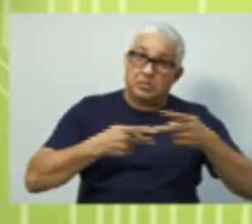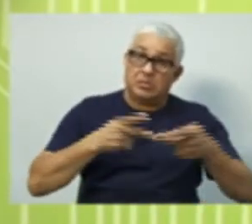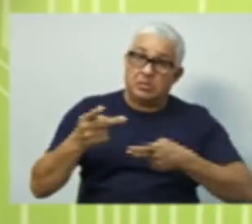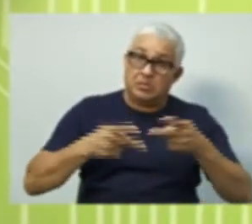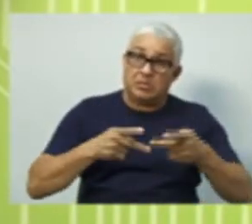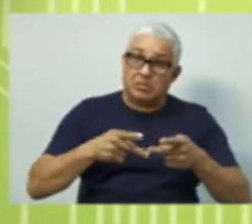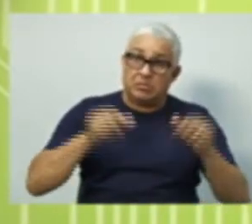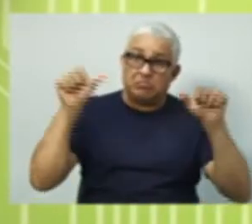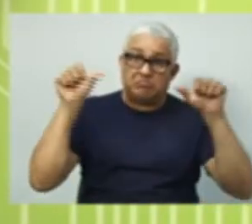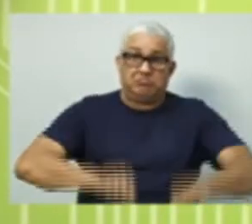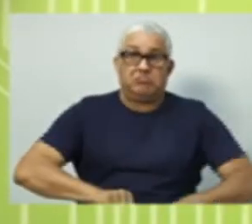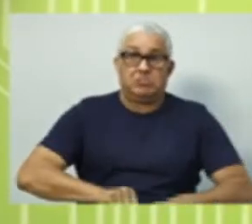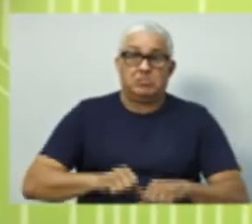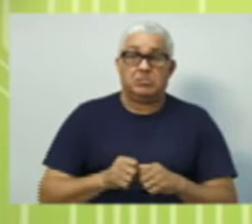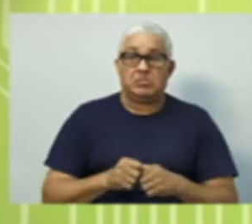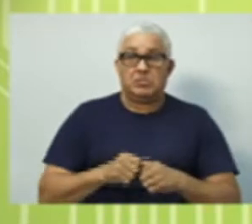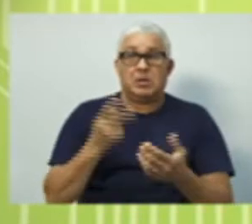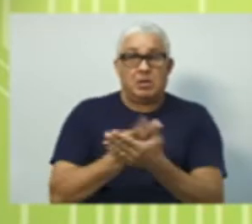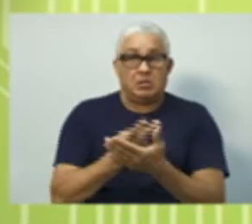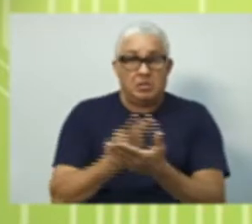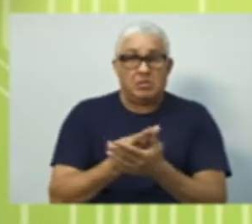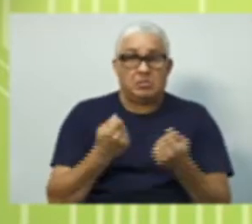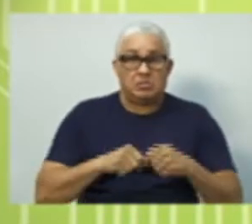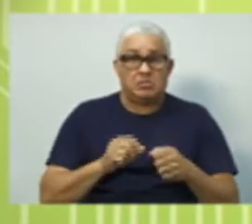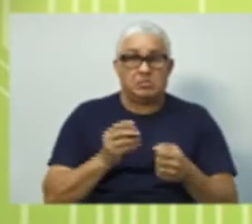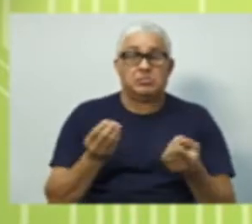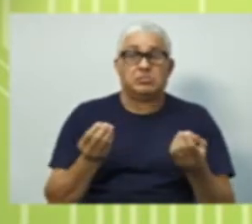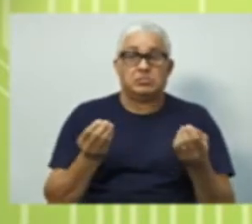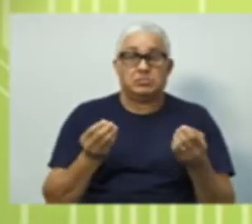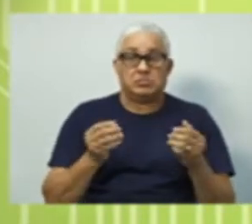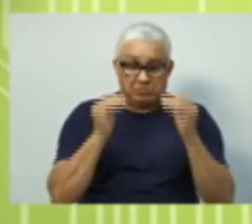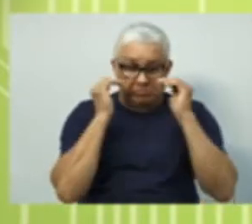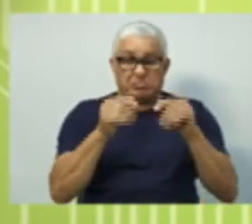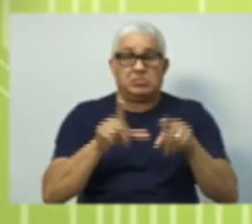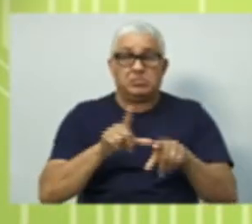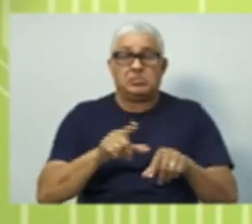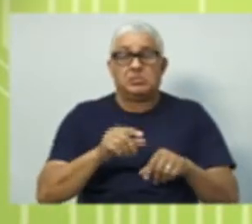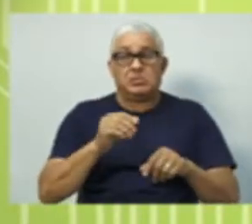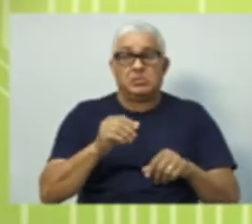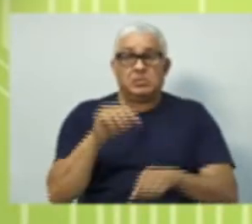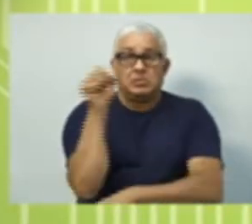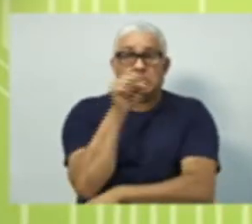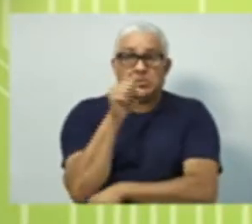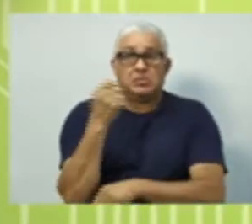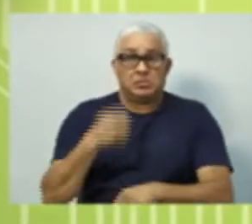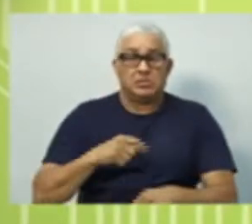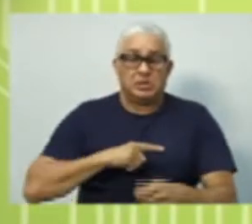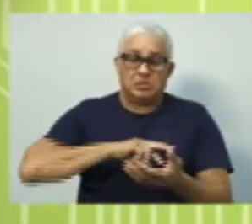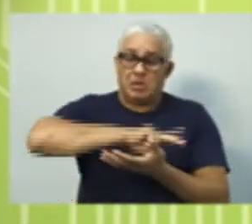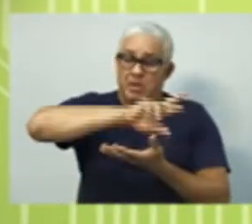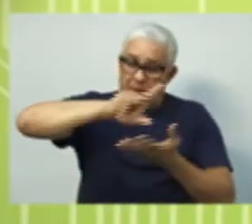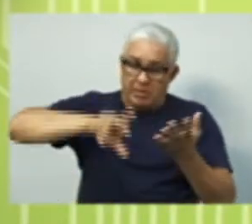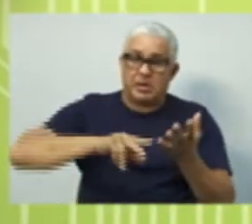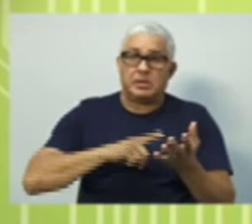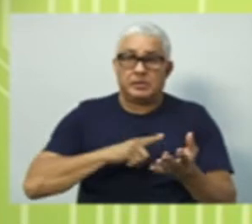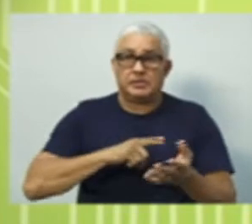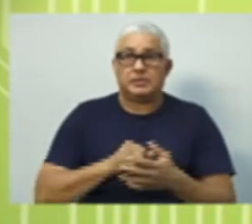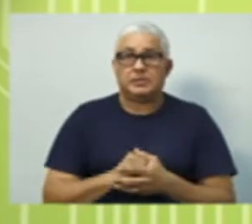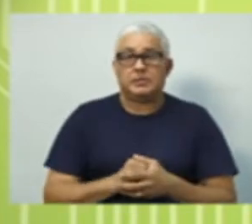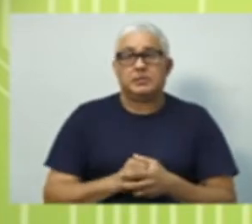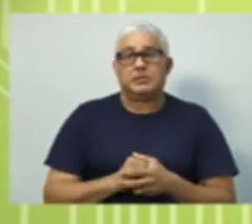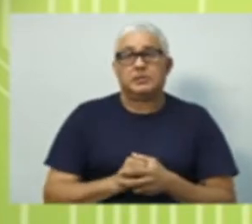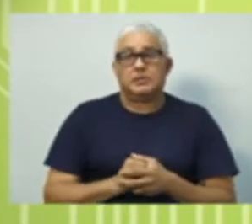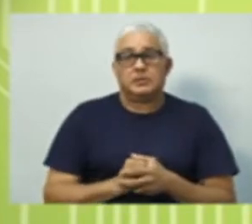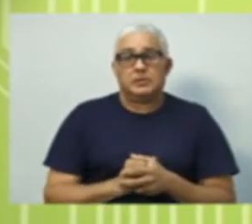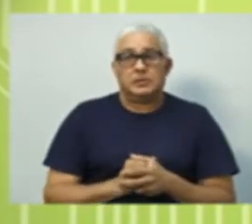bolso. Está diminuindo a quantidade de inadimplência que se apresenta no final do exercício, né? Que vocês veem que se começar a analisar